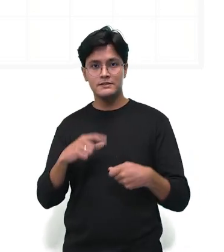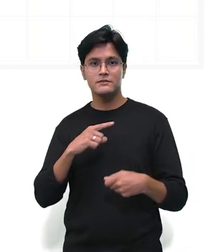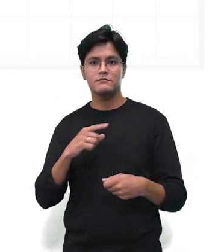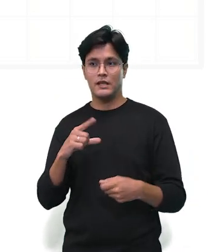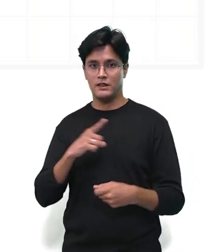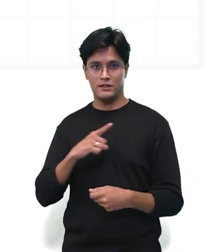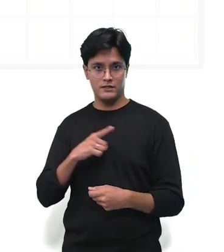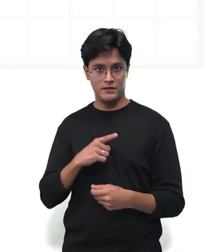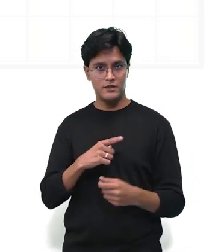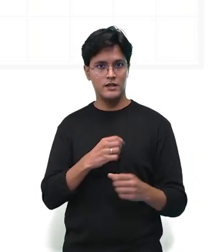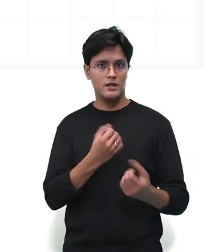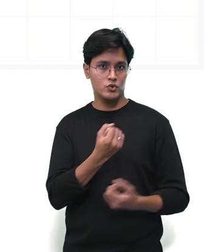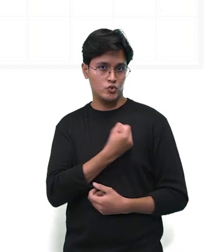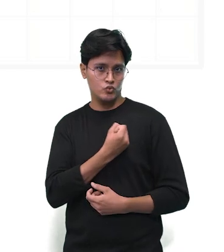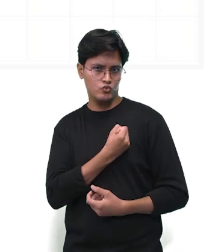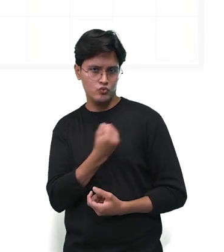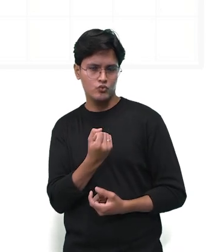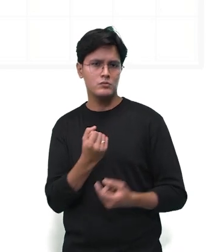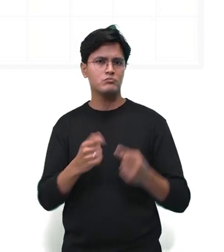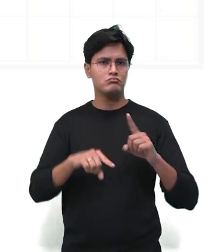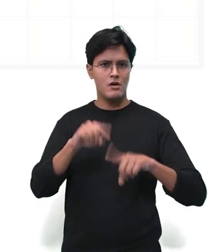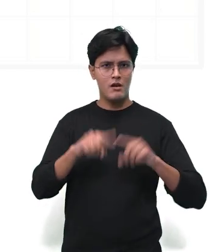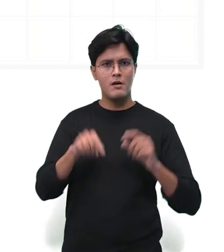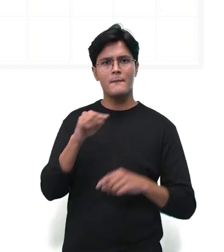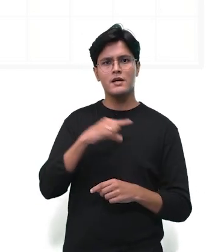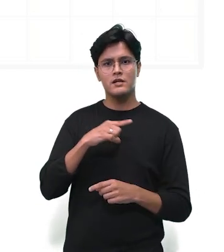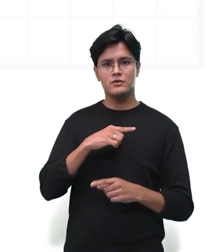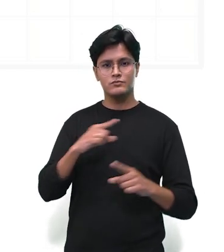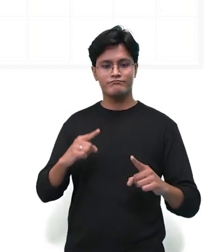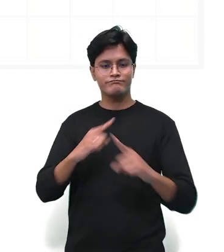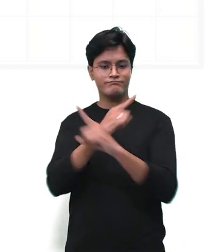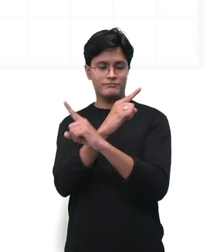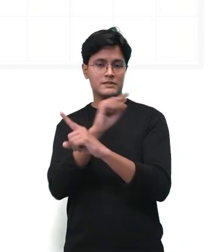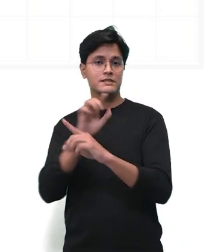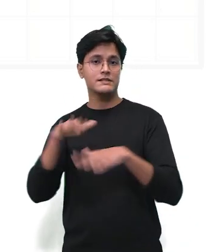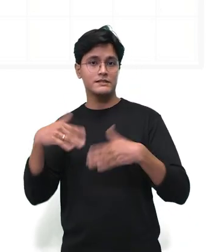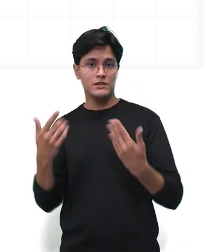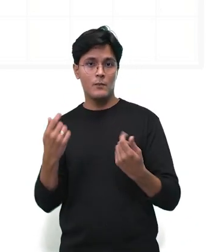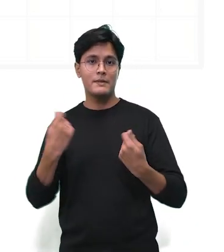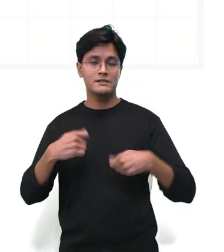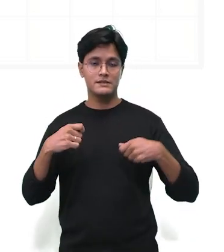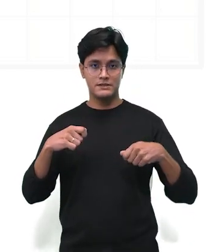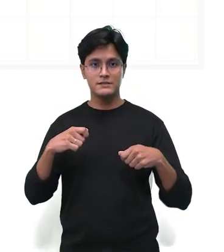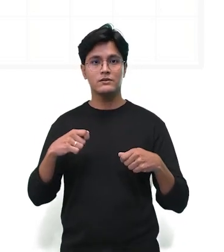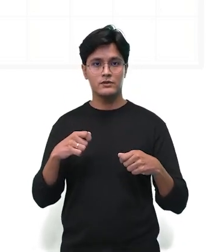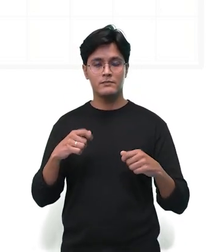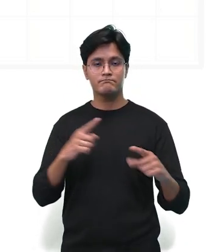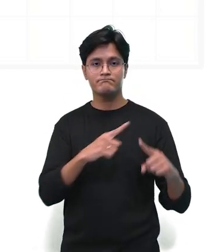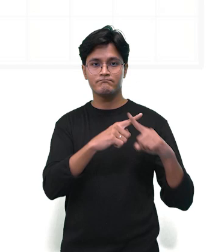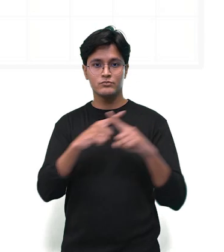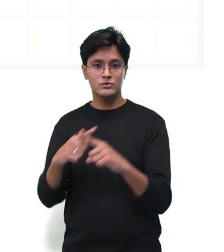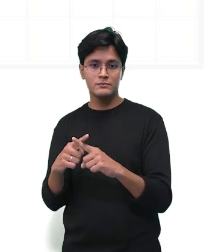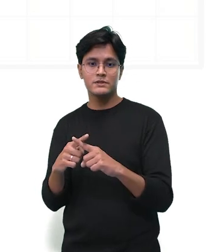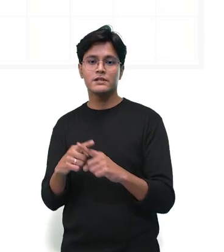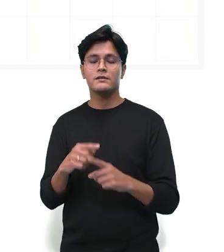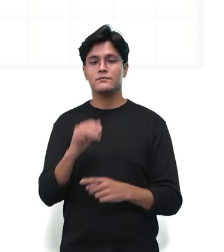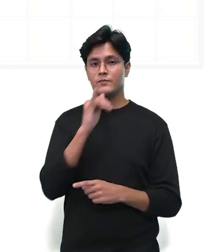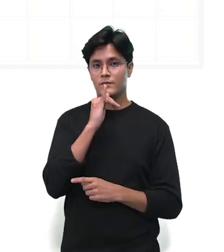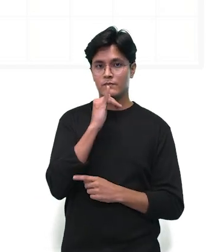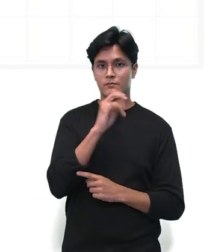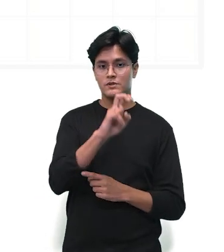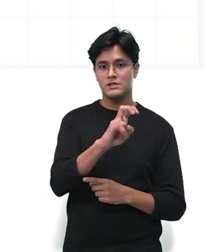nas diagonais. Então, por exemplo, eu vou multiplicar 56 vezes x, que vai dar 56x,